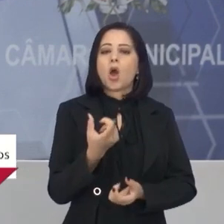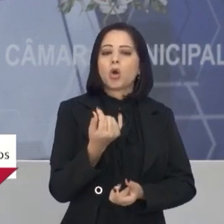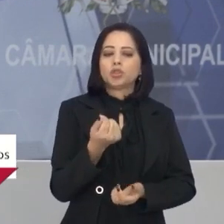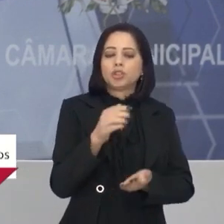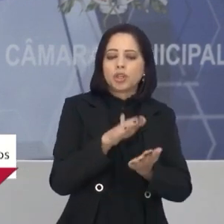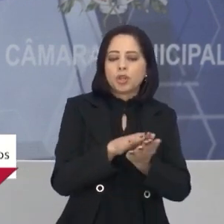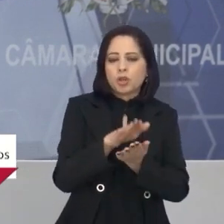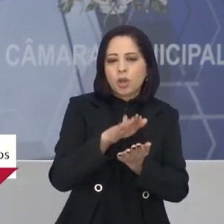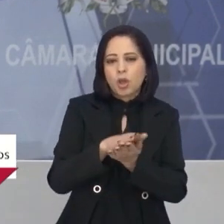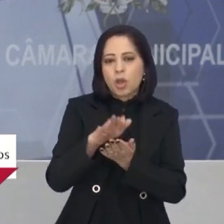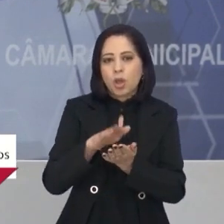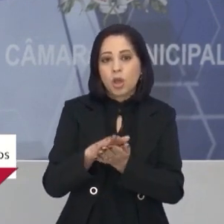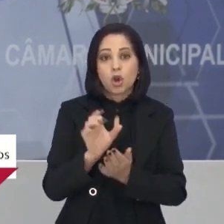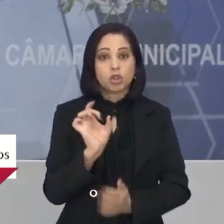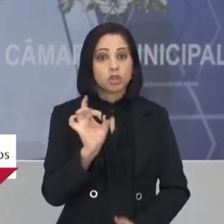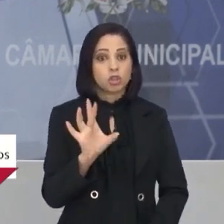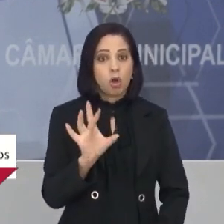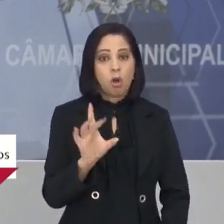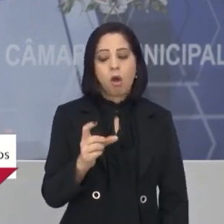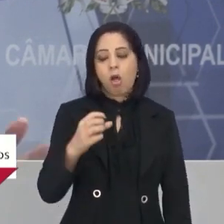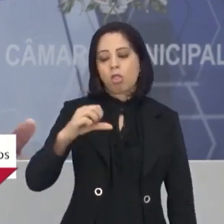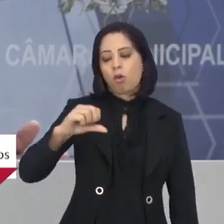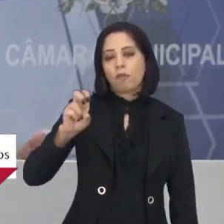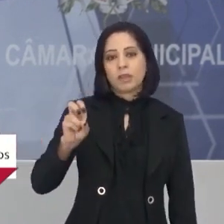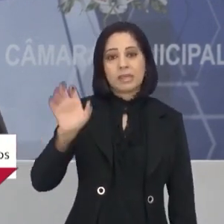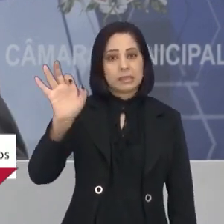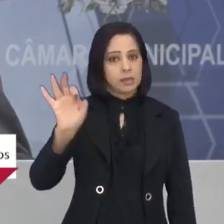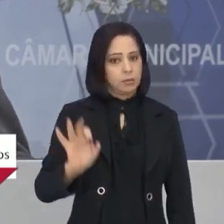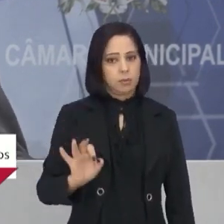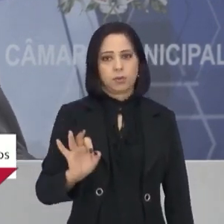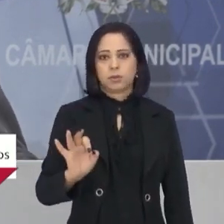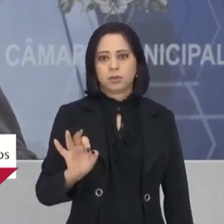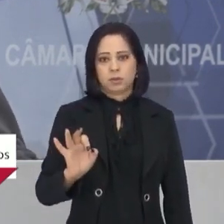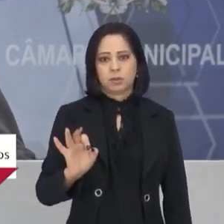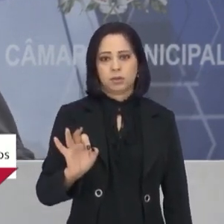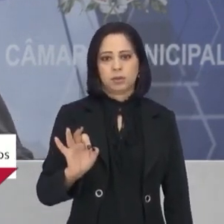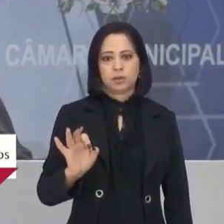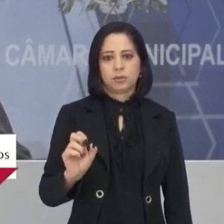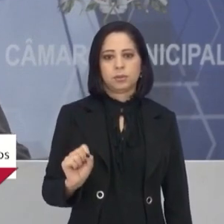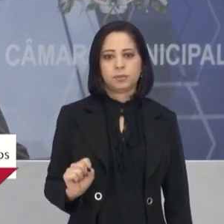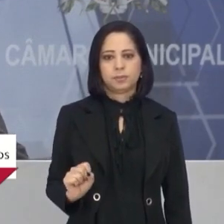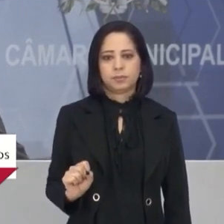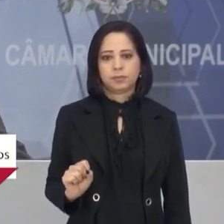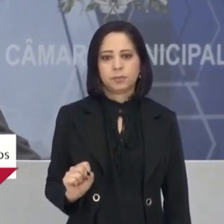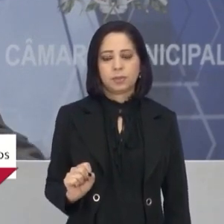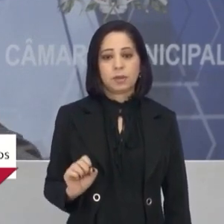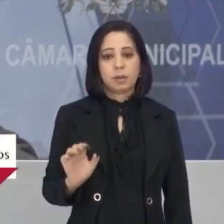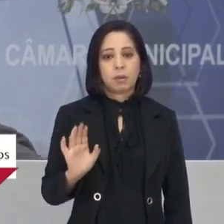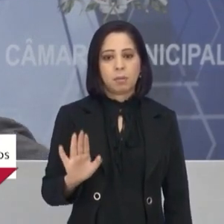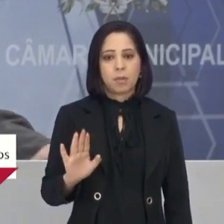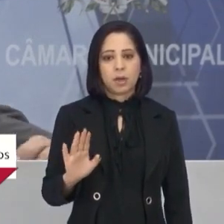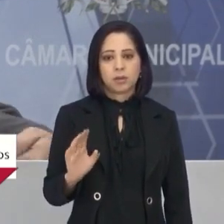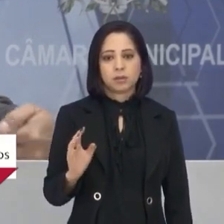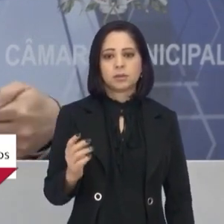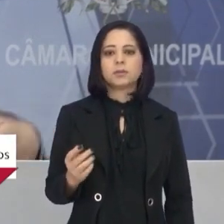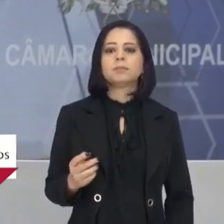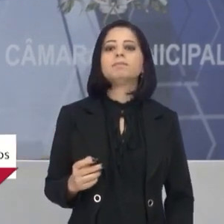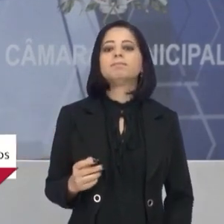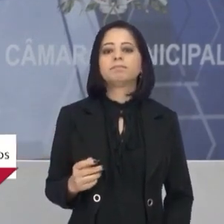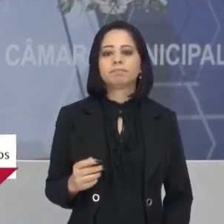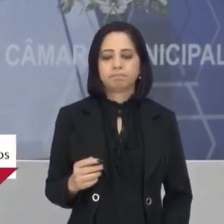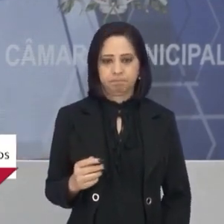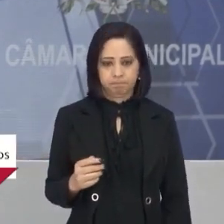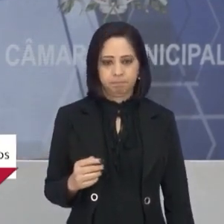ultrapassar 95% das receitas correntes era é basicamente um comando que tem